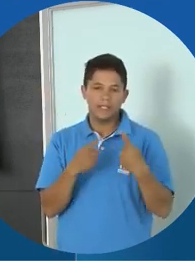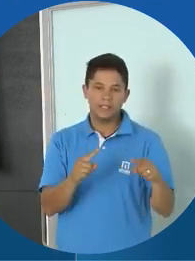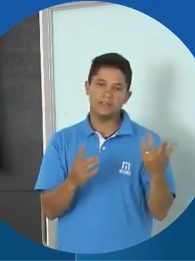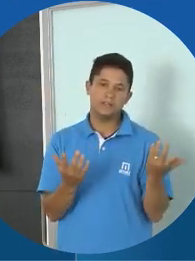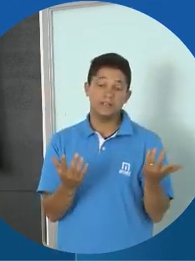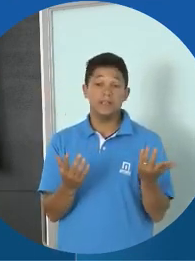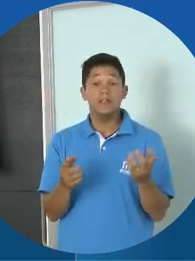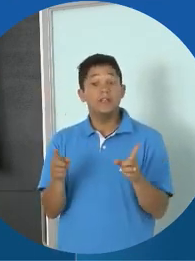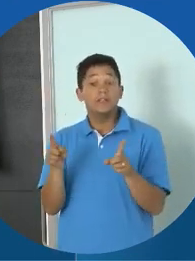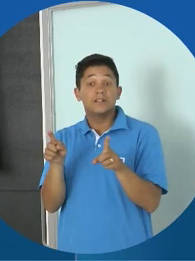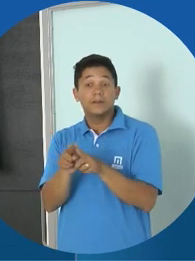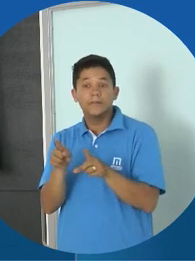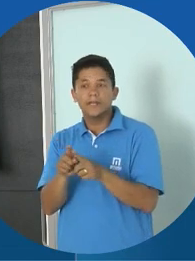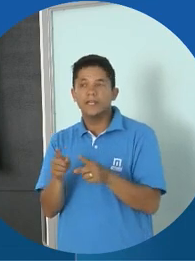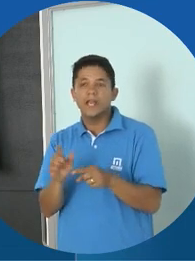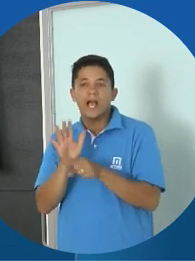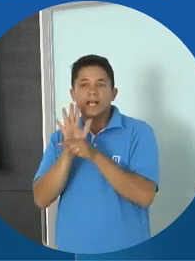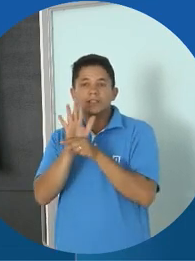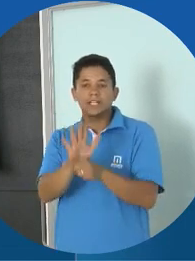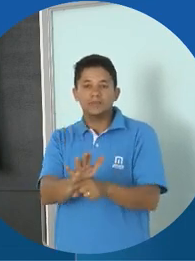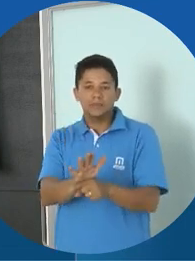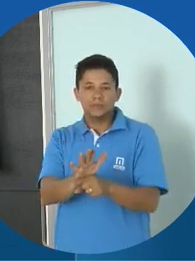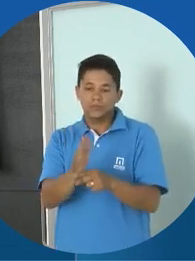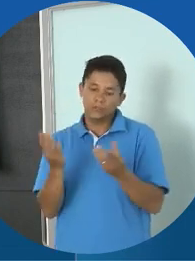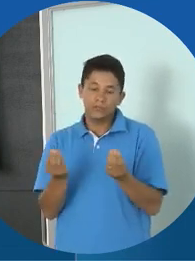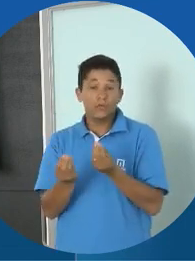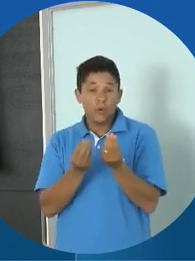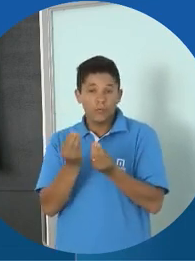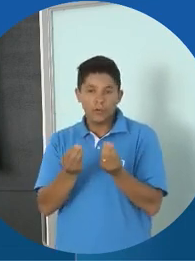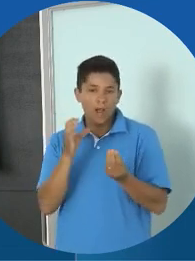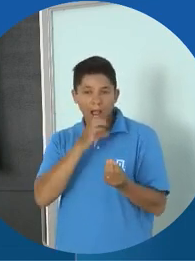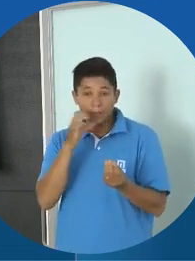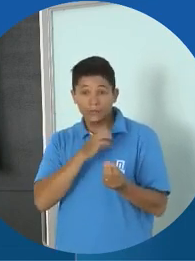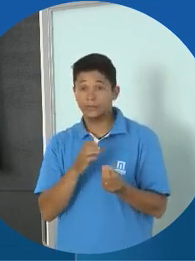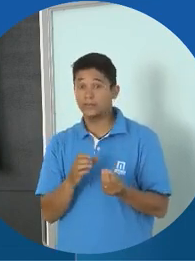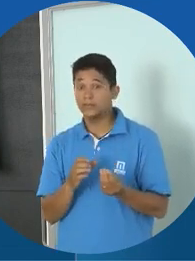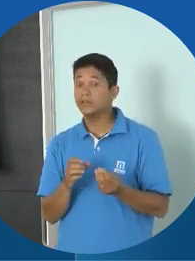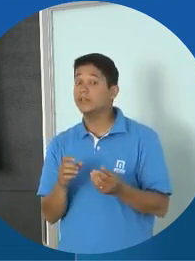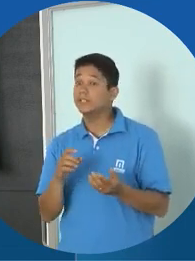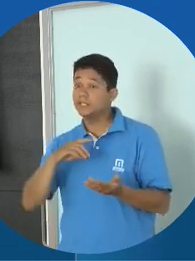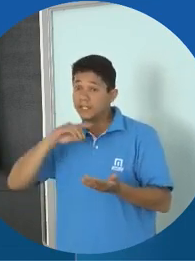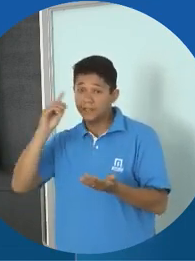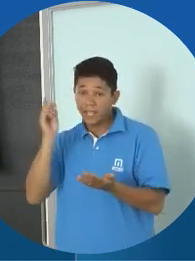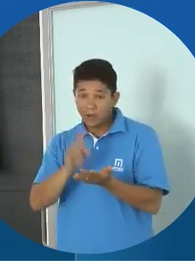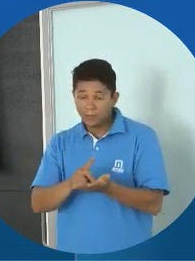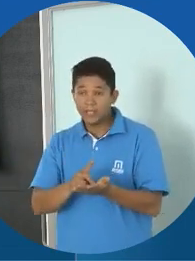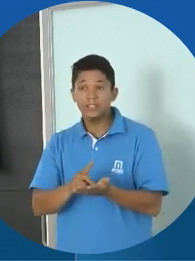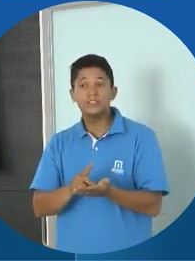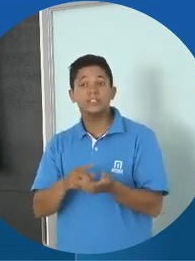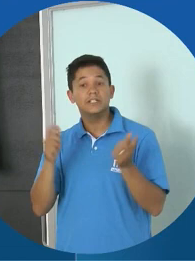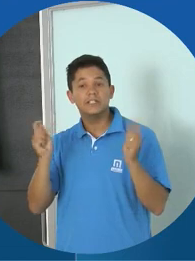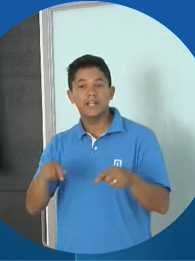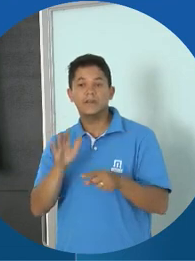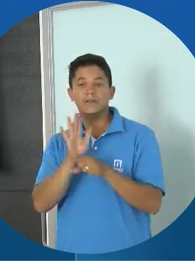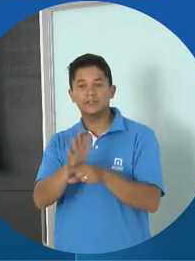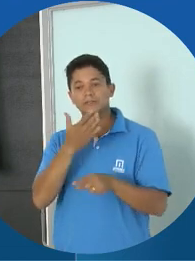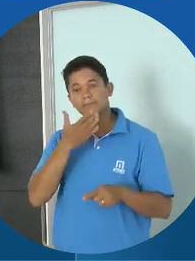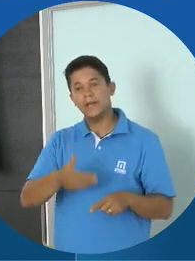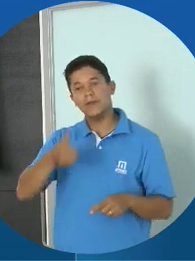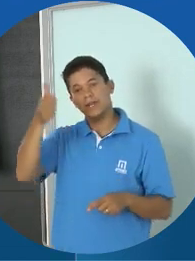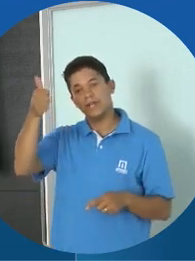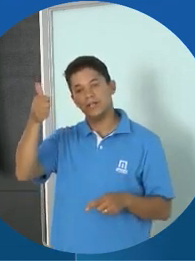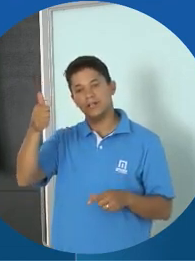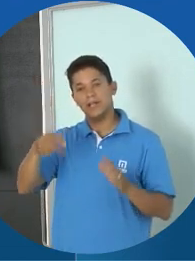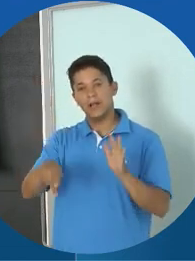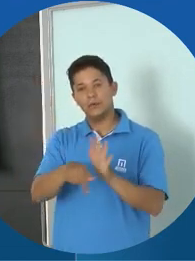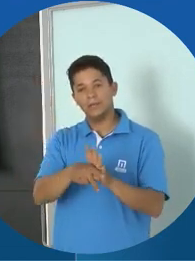estar trazendo soluções rápidas e que realmente consigam melhorar essas propriedades do